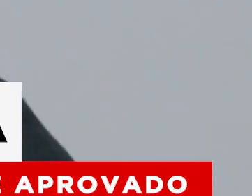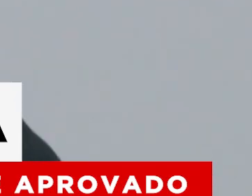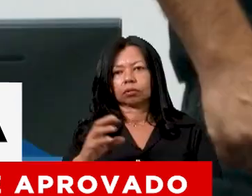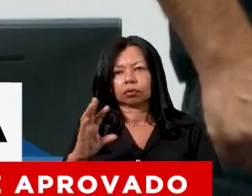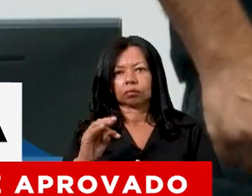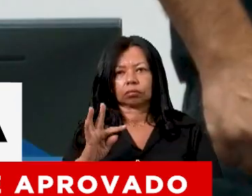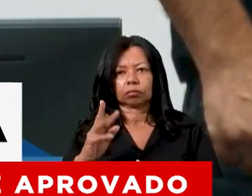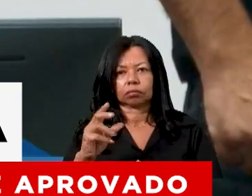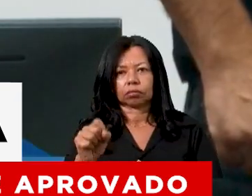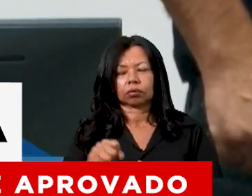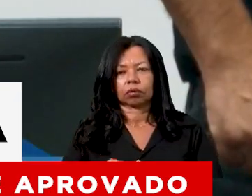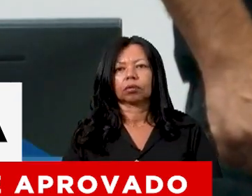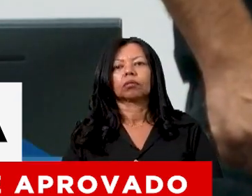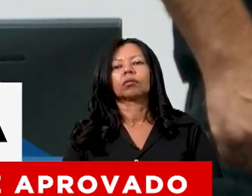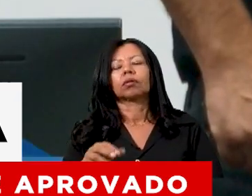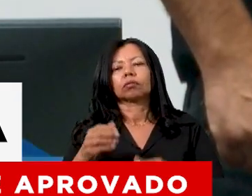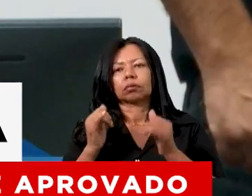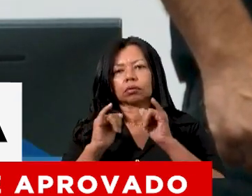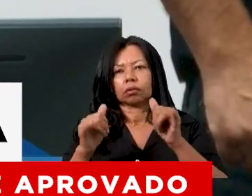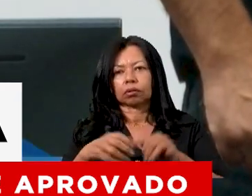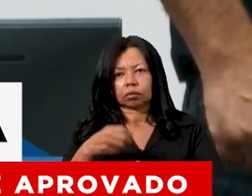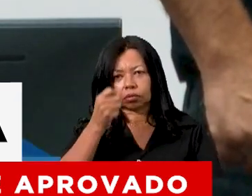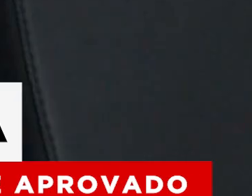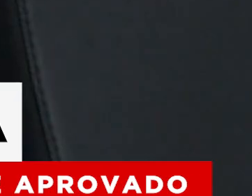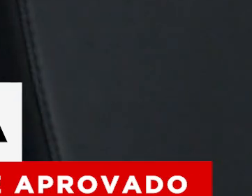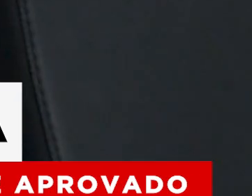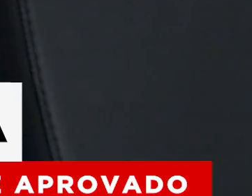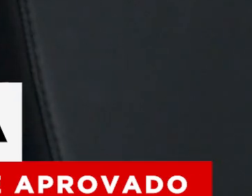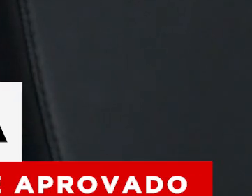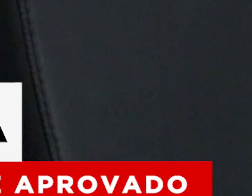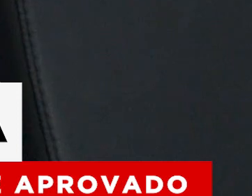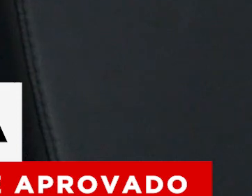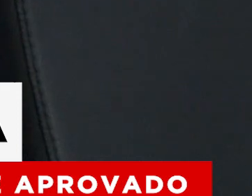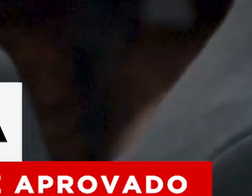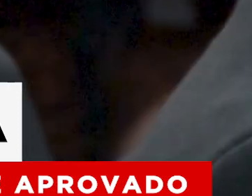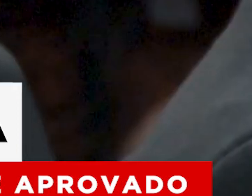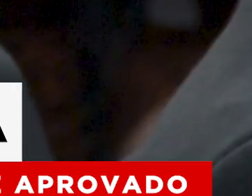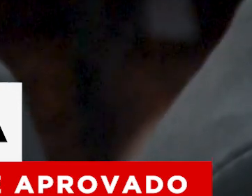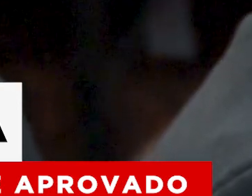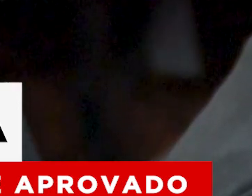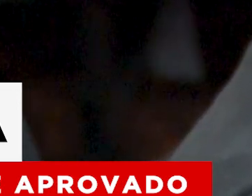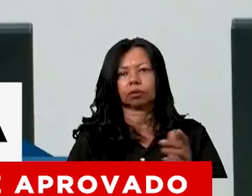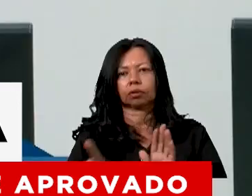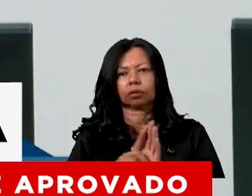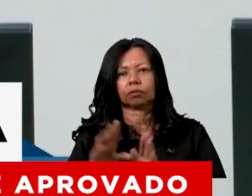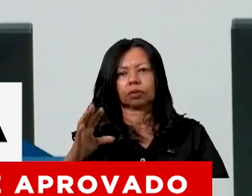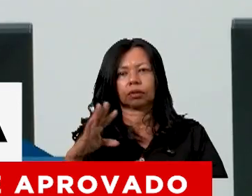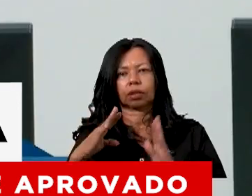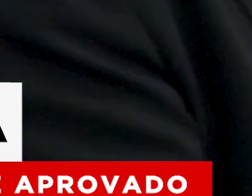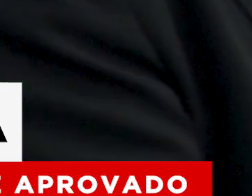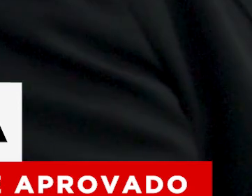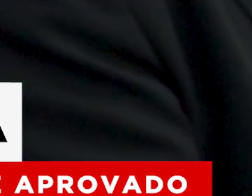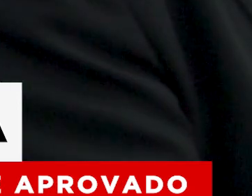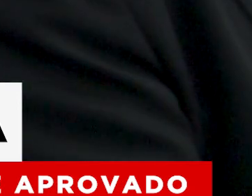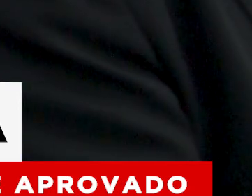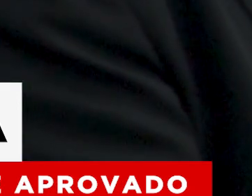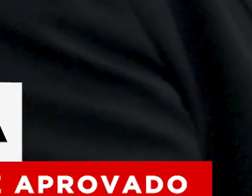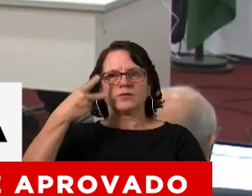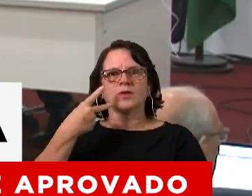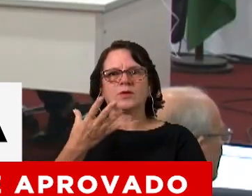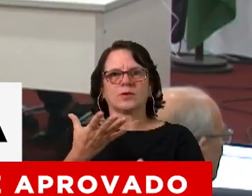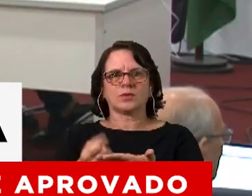A favor do veto votaram Alan Matias, Afonsinho, Anderson Delana, Jaque Barbosa,